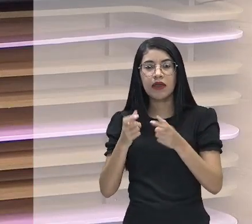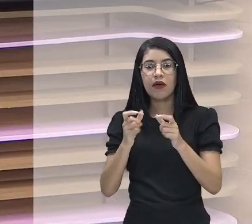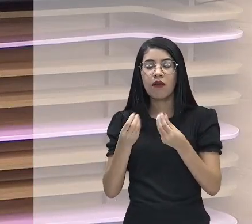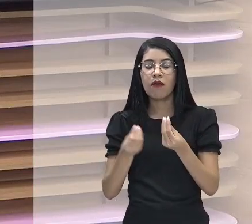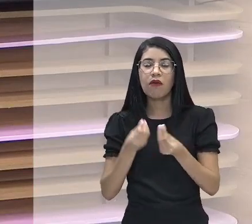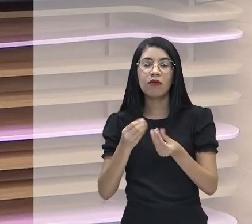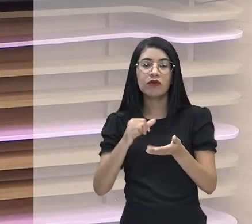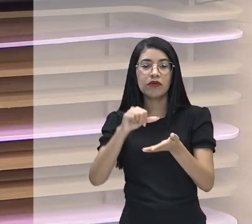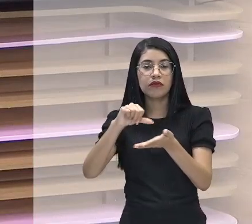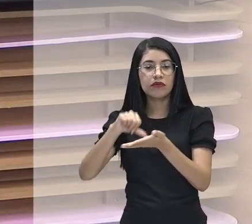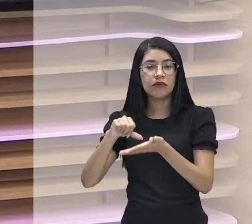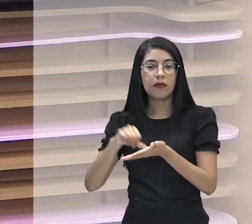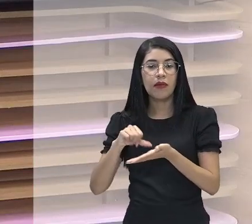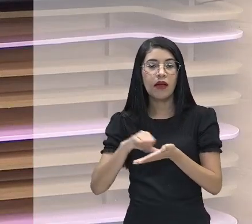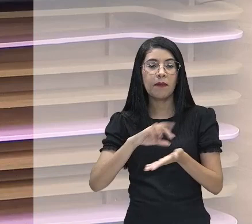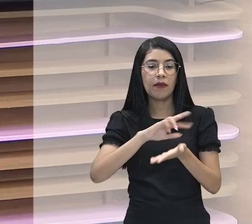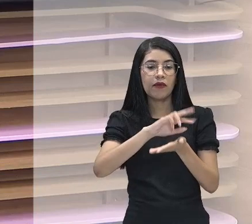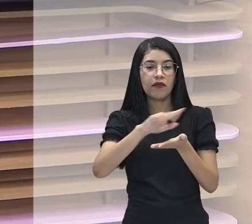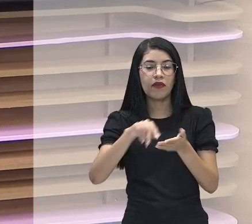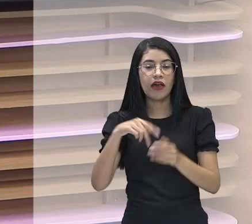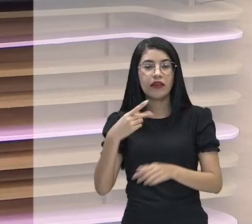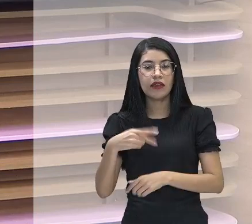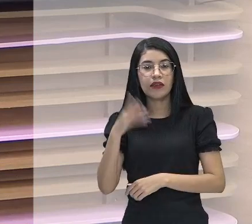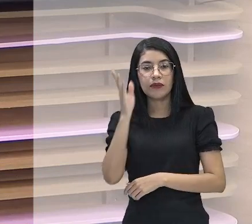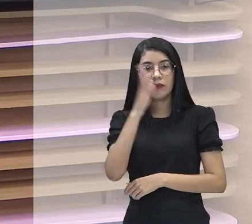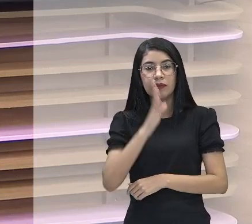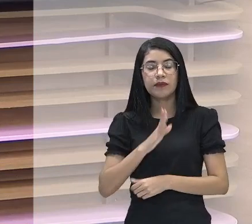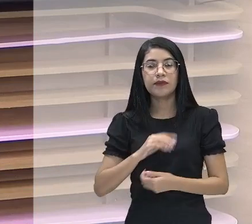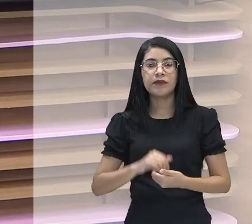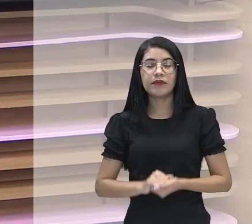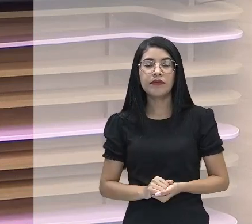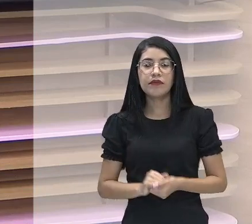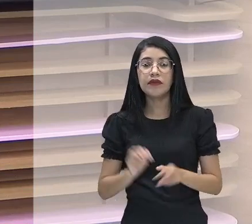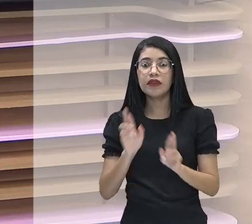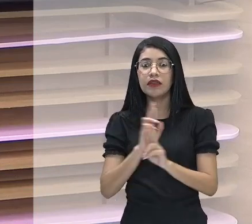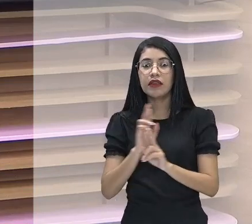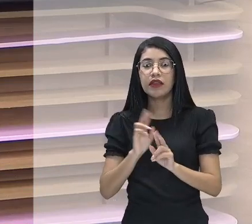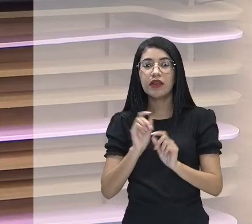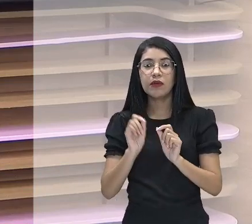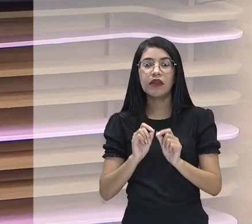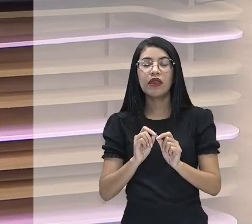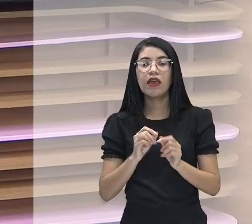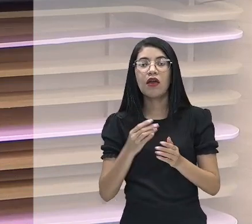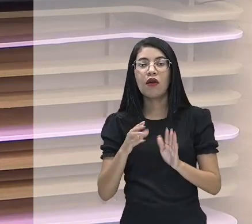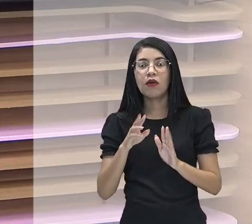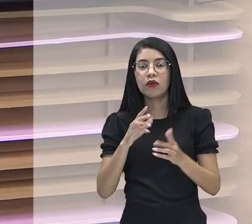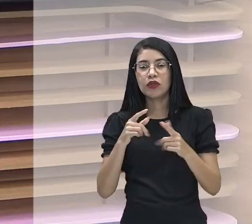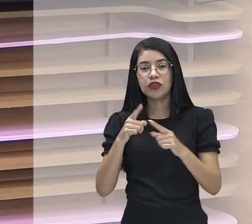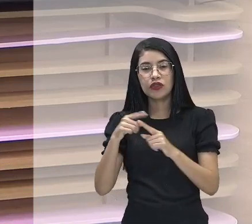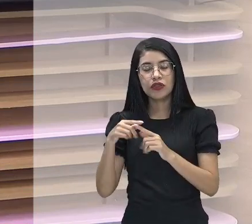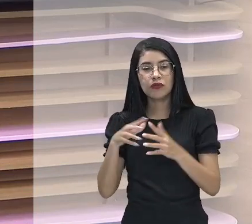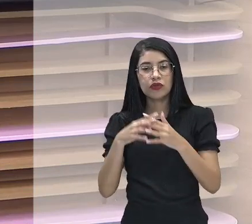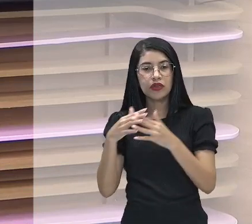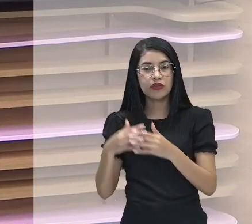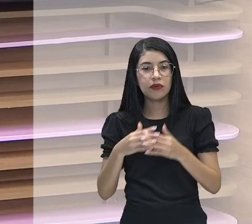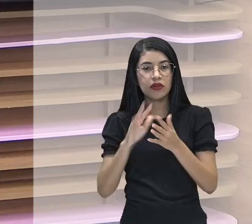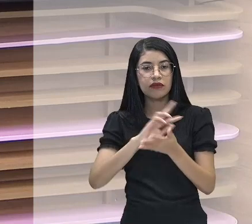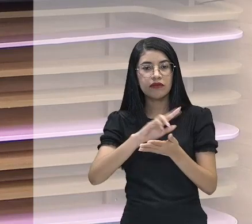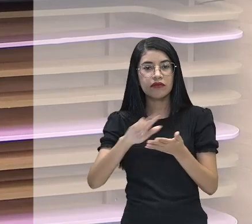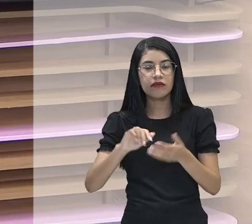dentro do mapa do território brasileiro aí relacionado às redes de transporte então